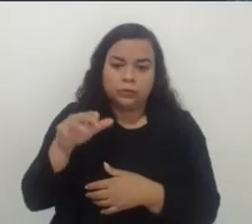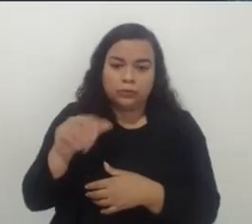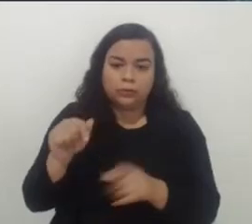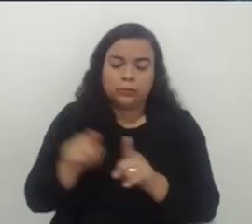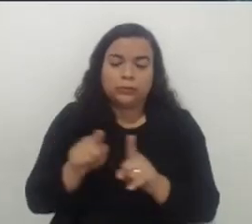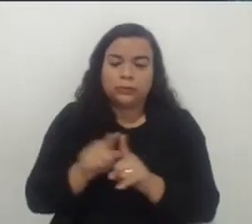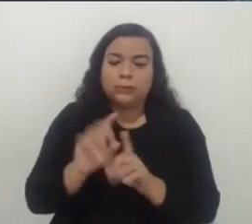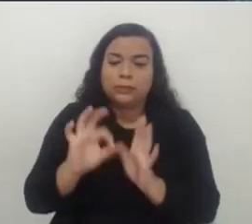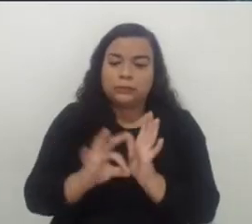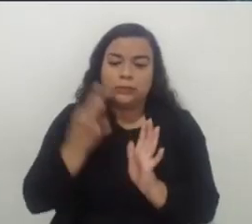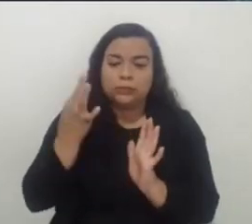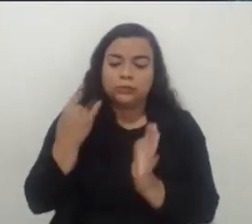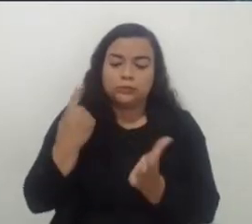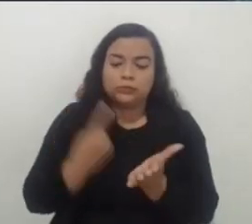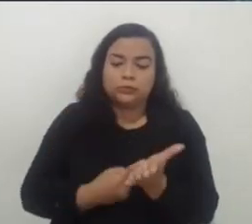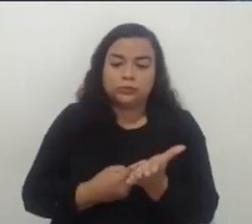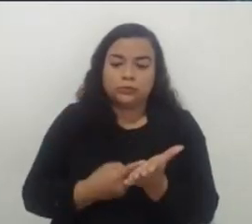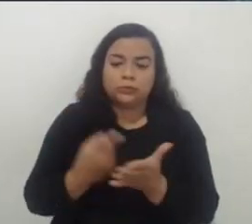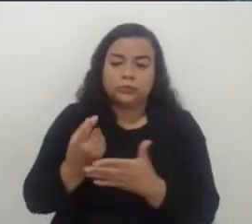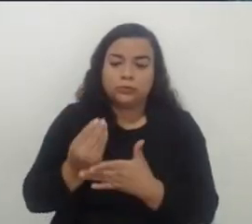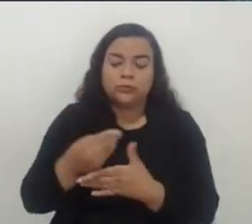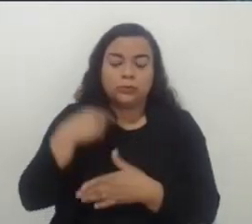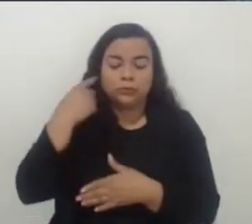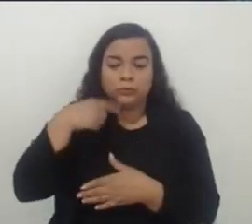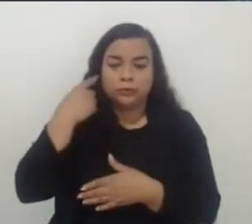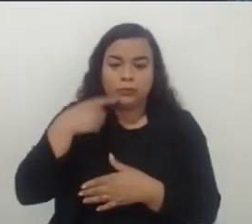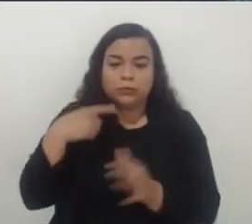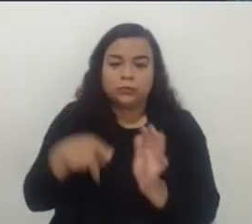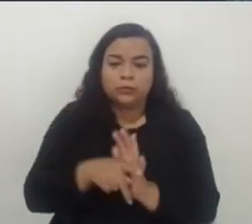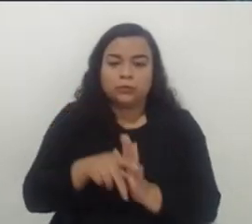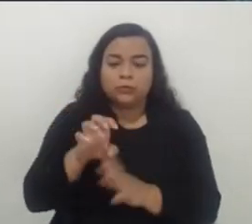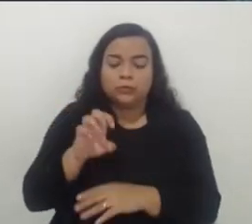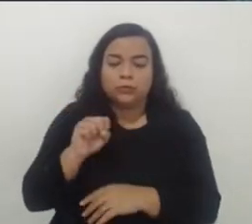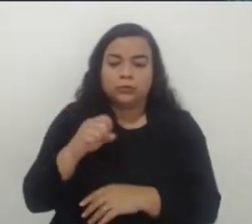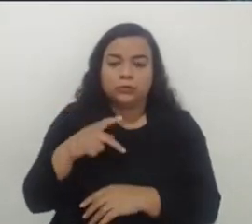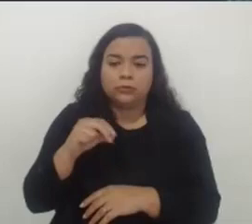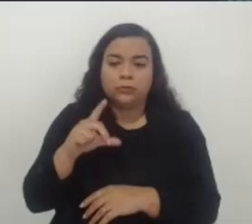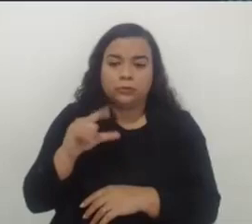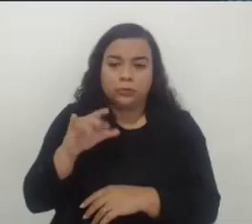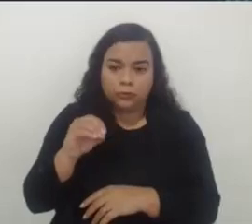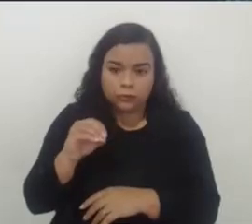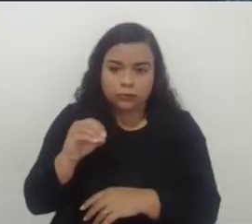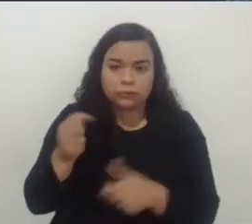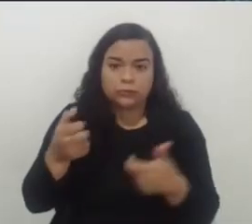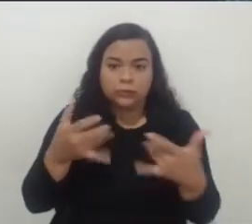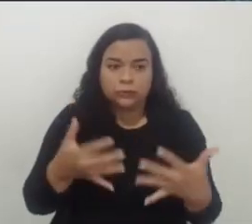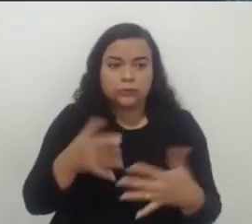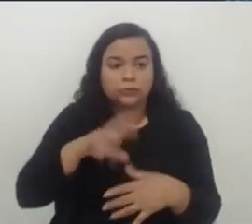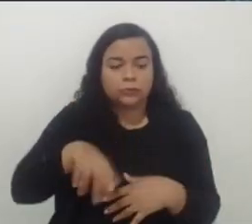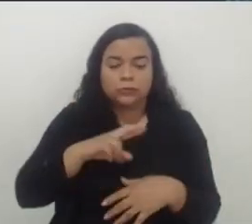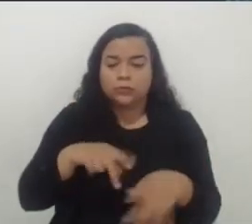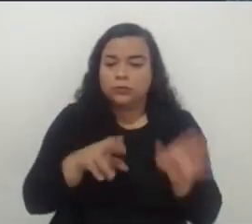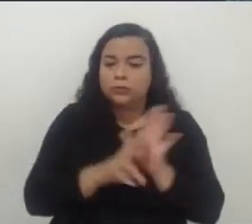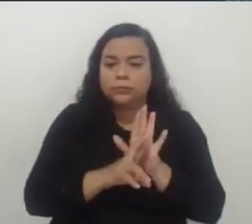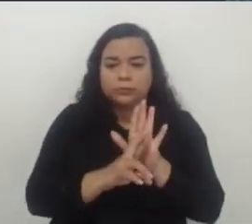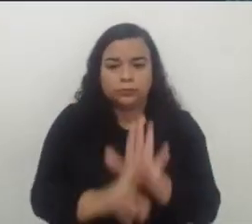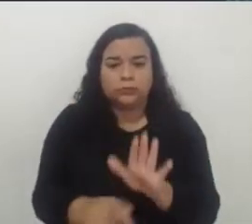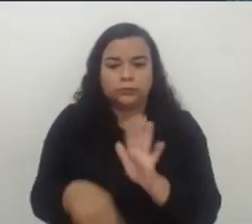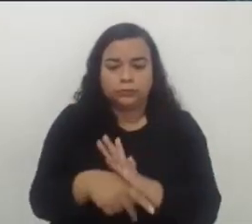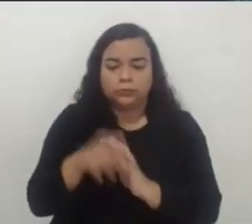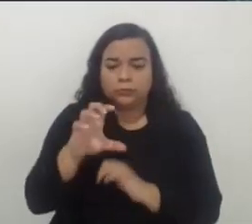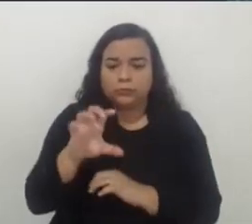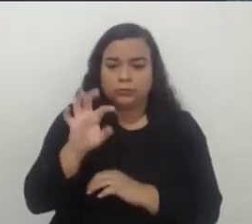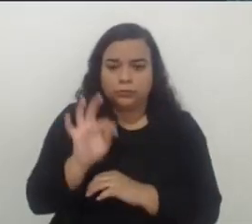oposta foi da advogada do espólio de Jacinta Paulino e não da representante da CT da Cunha